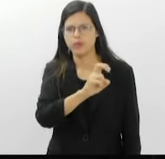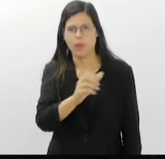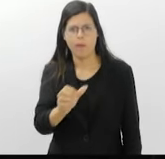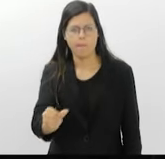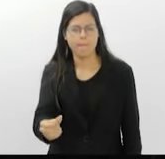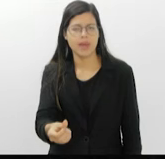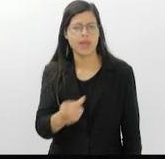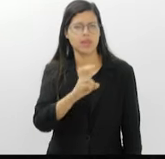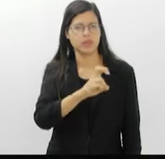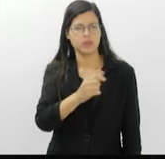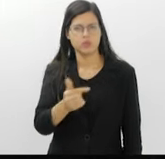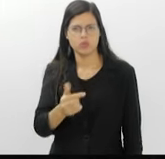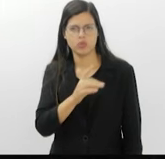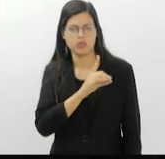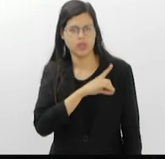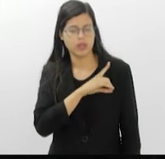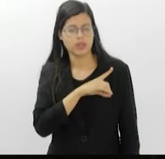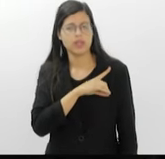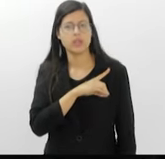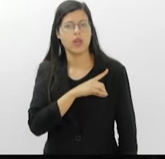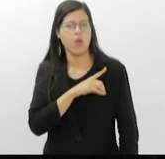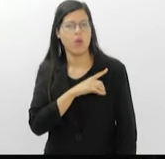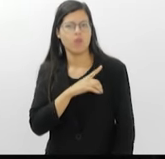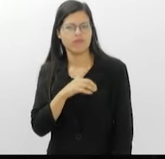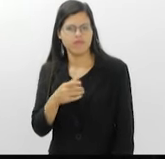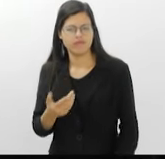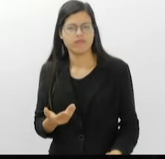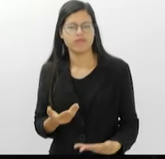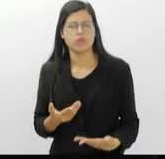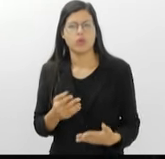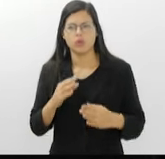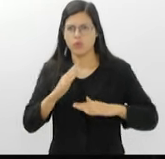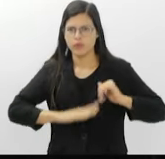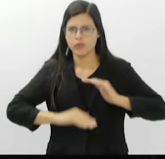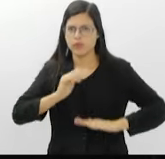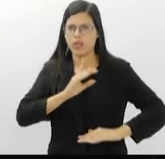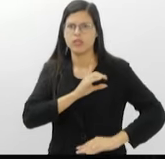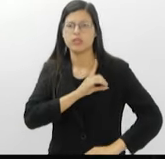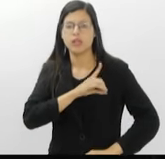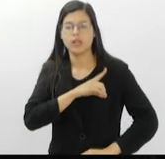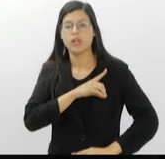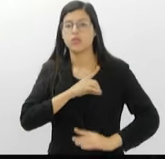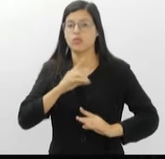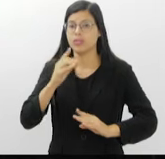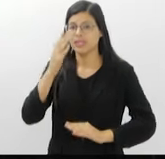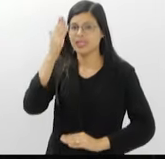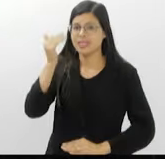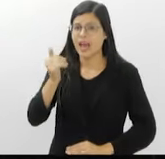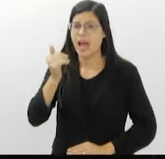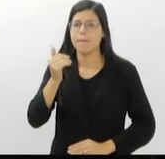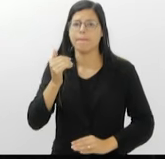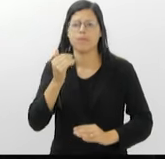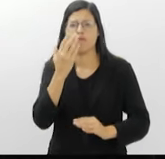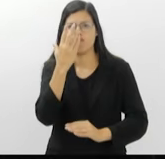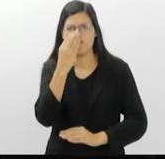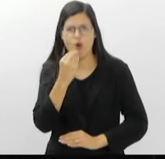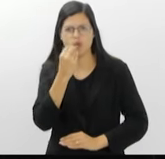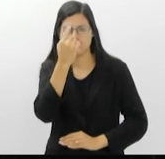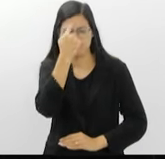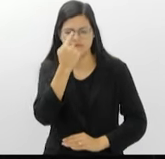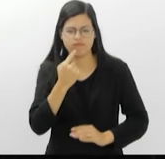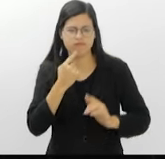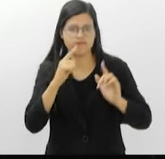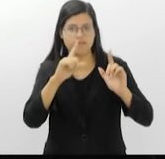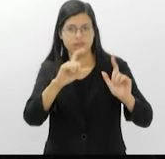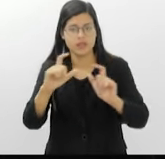os delegados, que todos sabem quem são esses marginais. Já tem foto desses marginais e